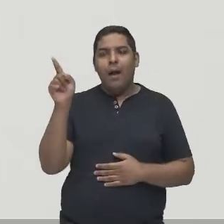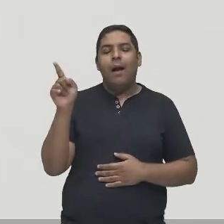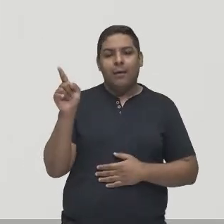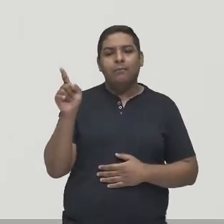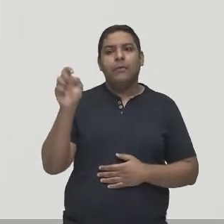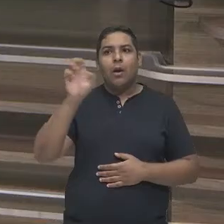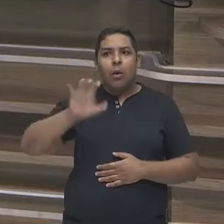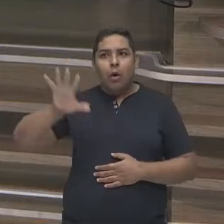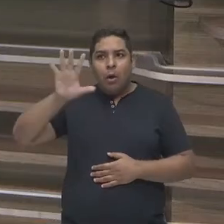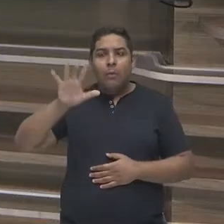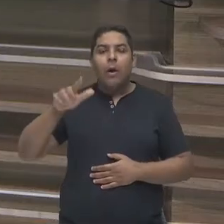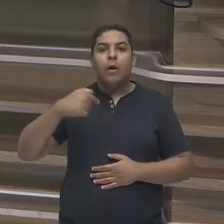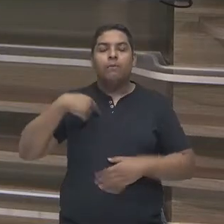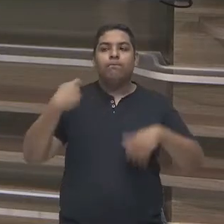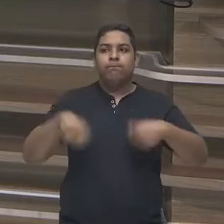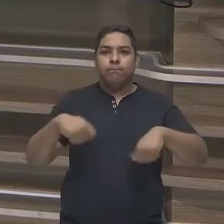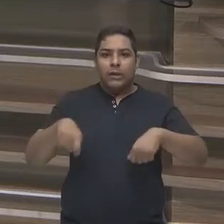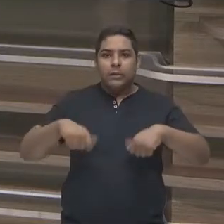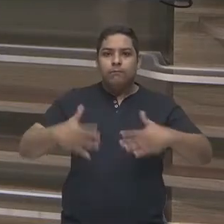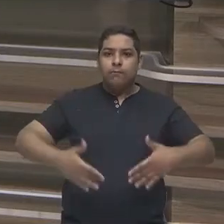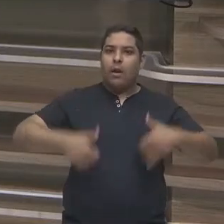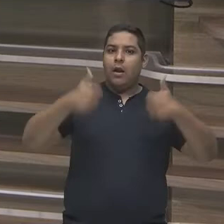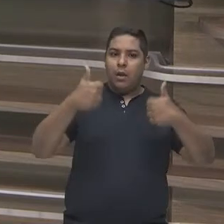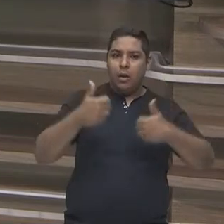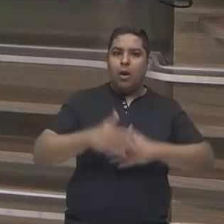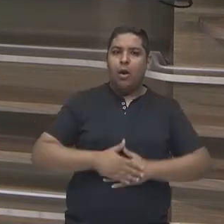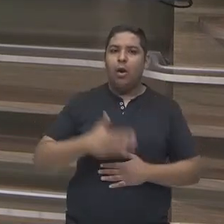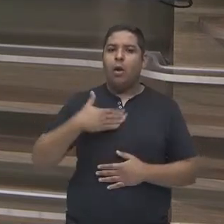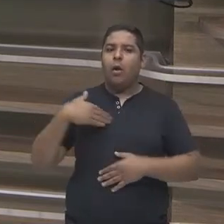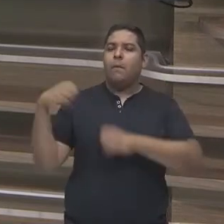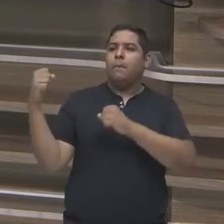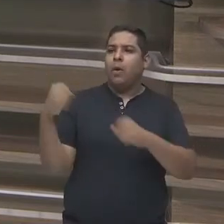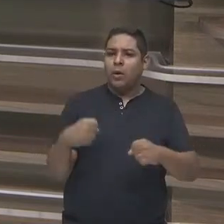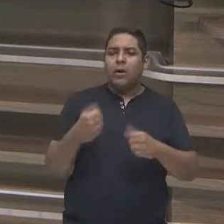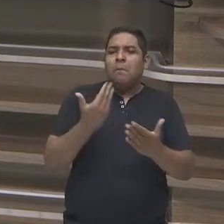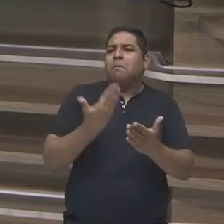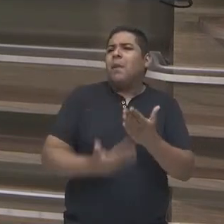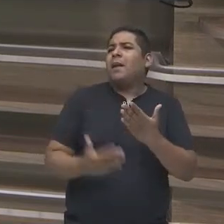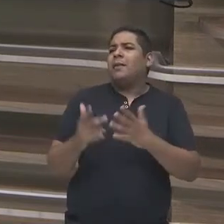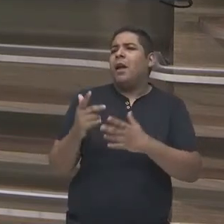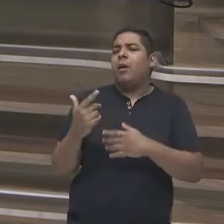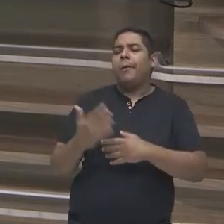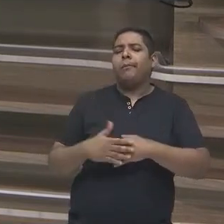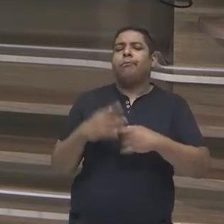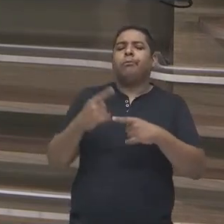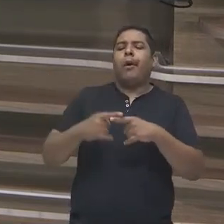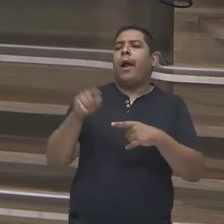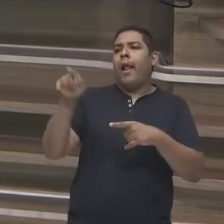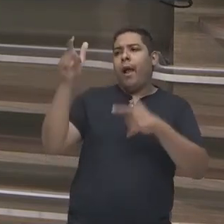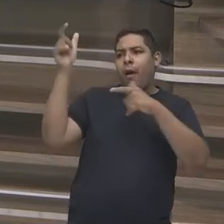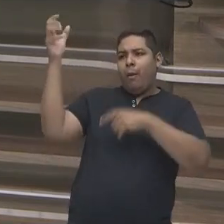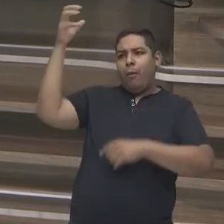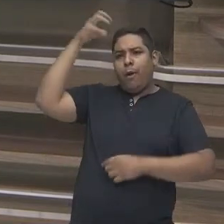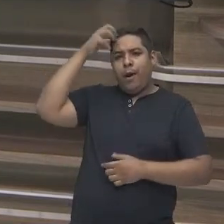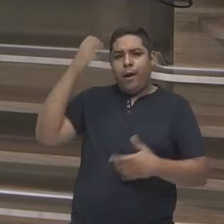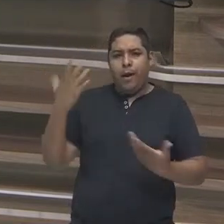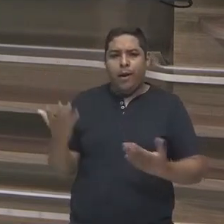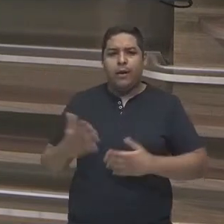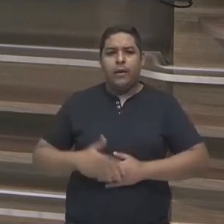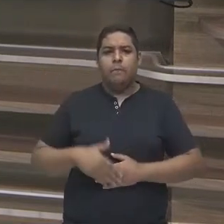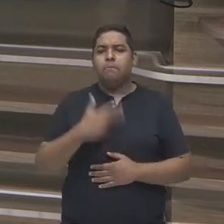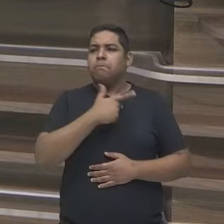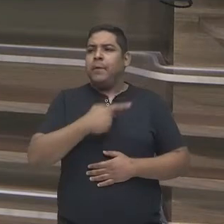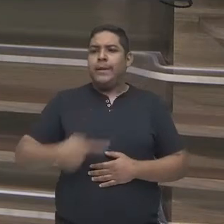melhor, eu preciso organizar o poder. Não, nosso país perdeu por causa do do nosso rei, nosso país perdeu por causa do